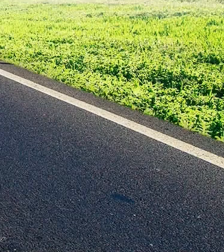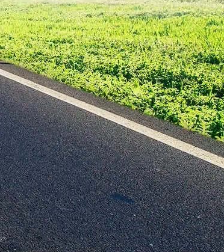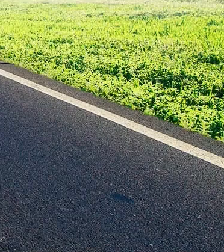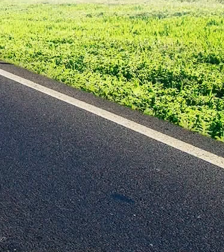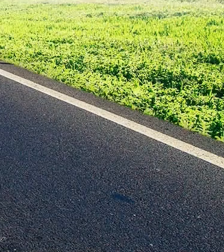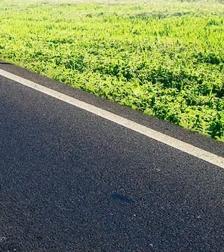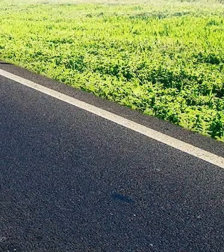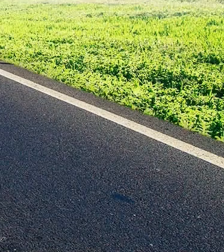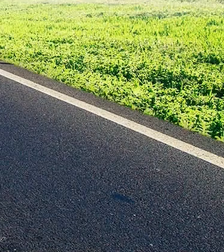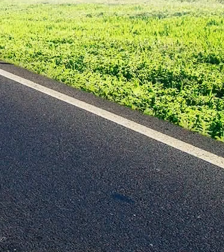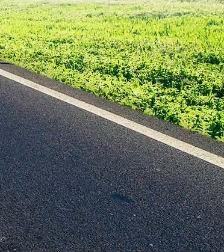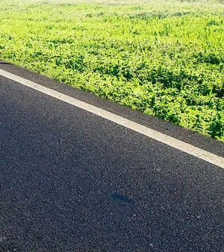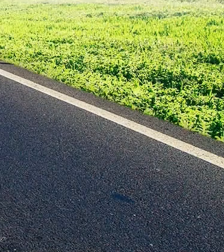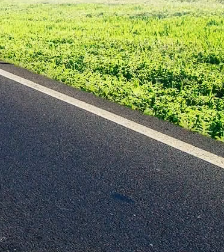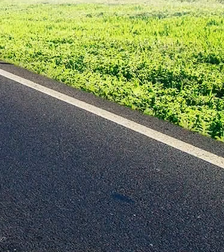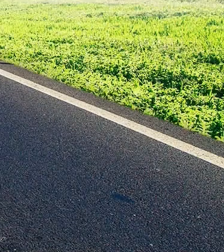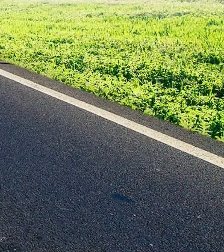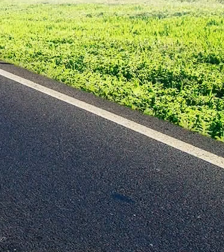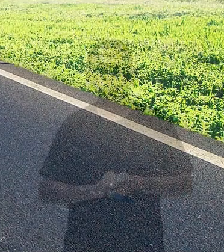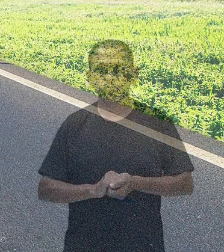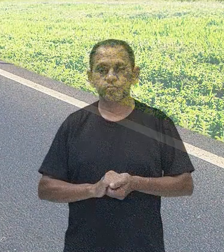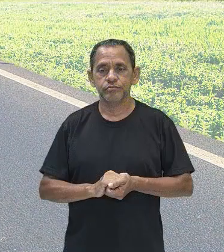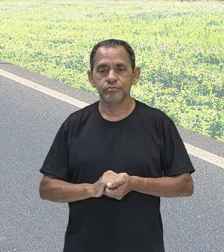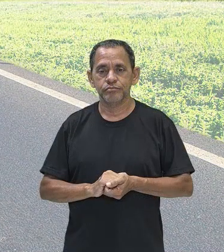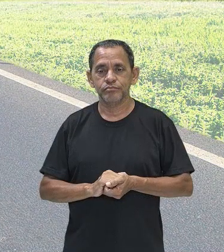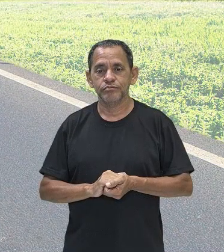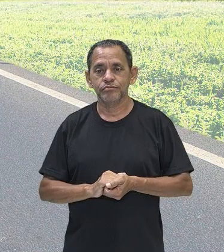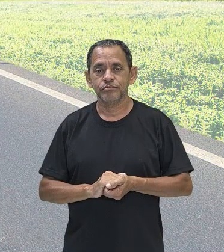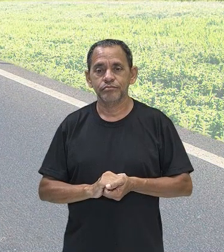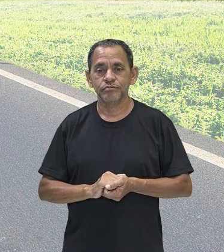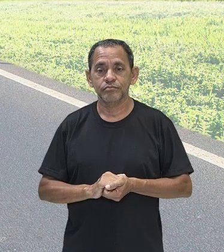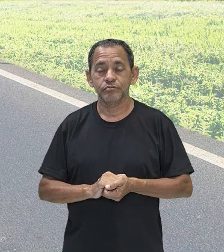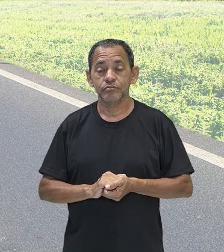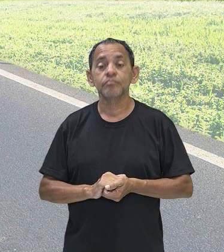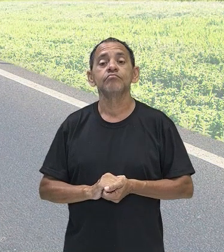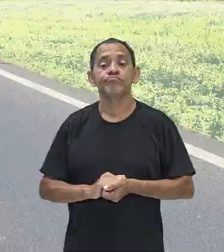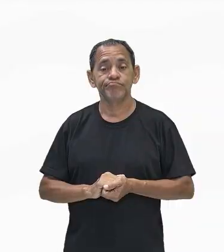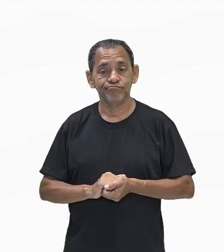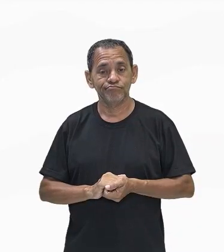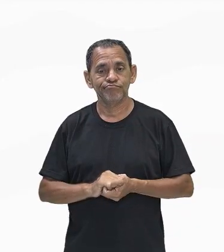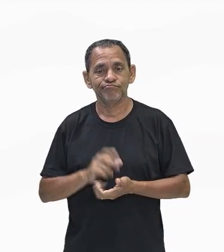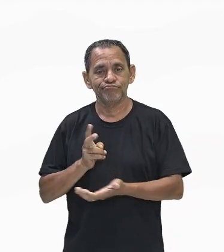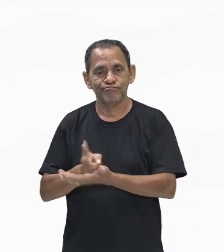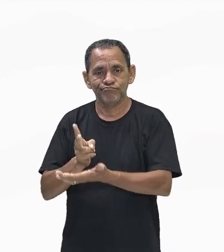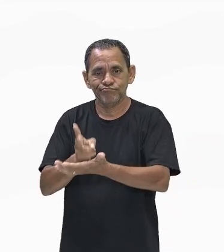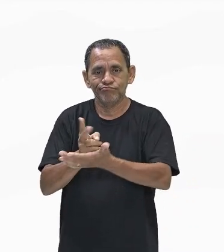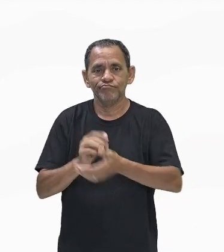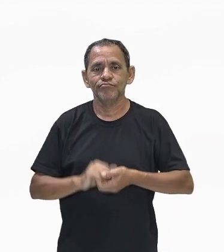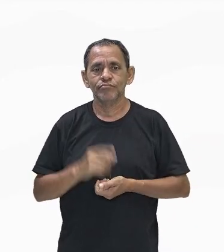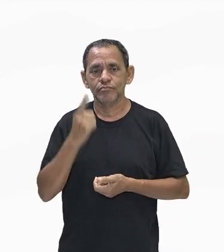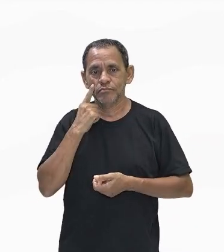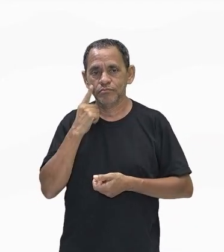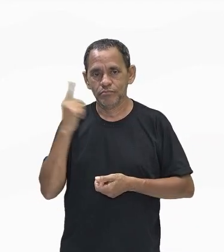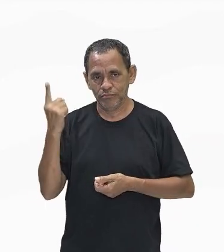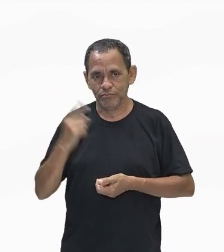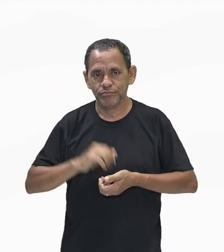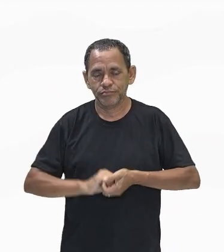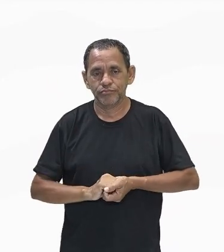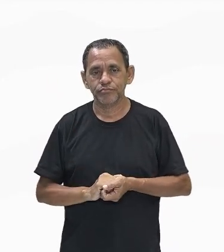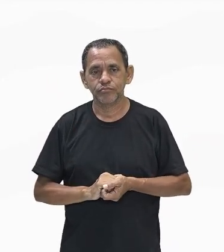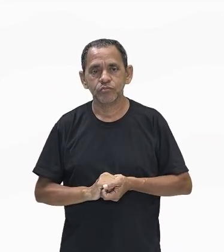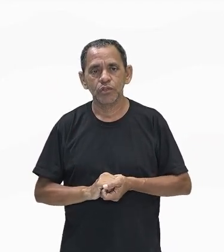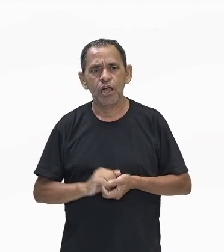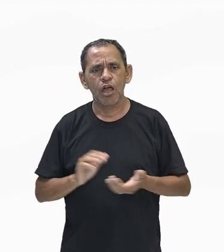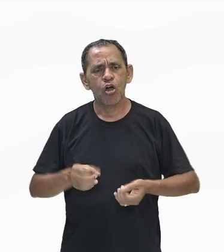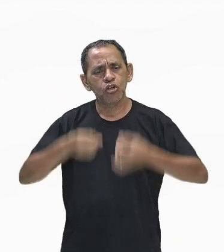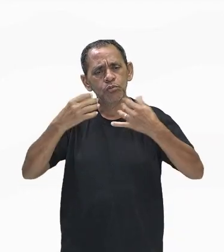isso. Ninguém mais pode, ok? Vamos avançar aqui. E agora, quero falar um